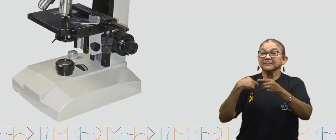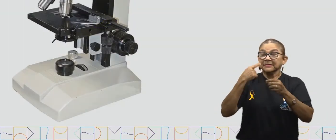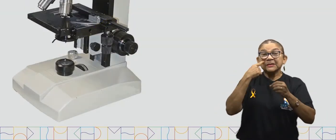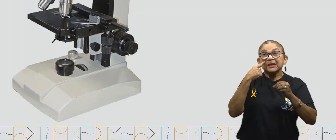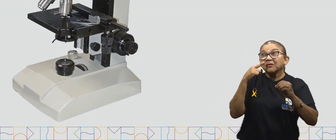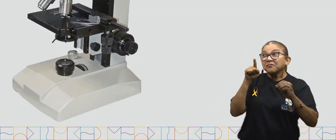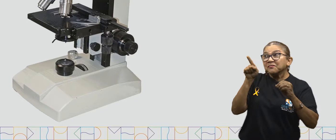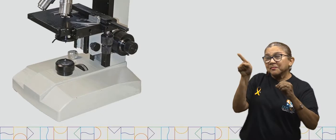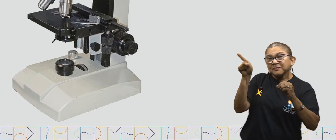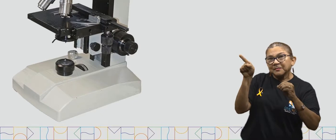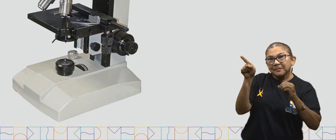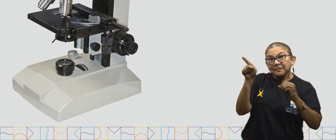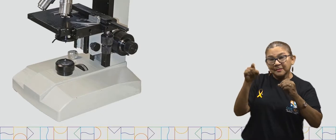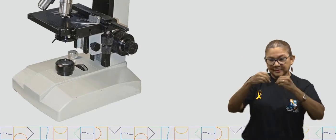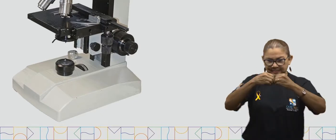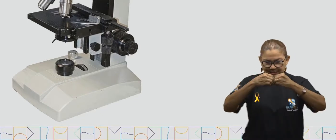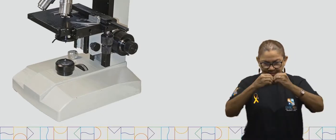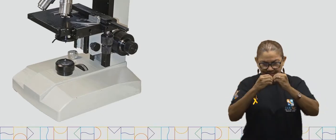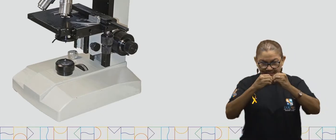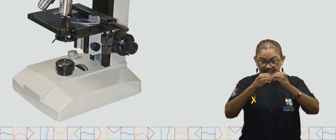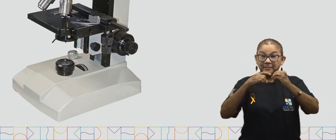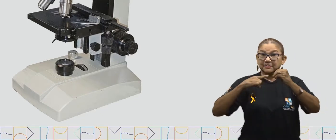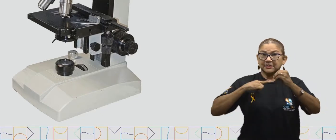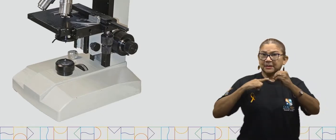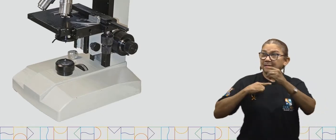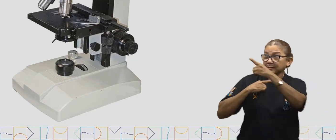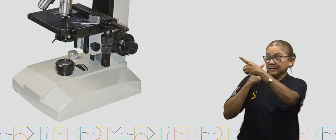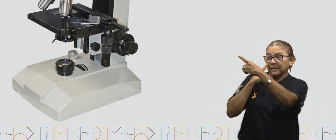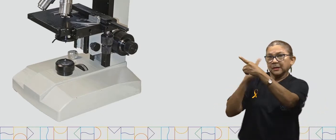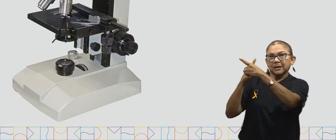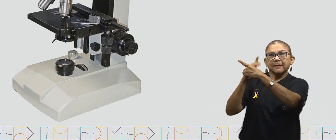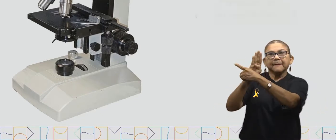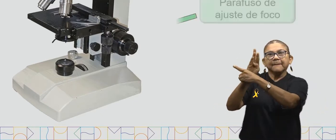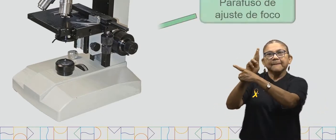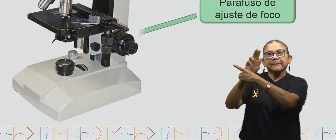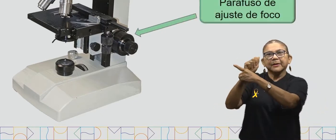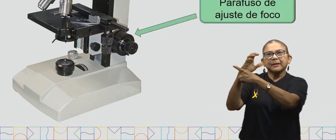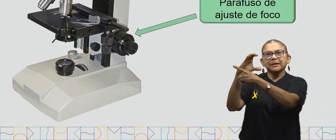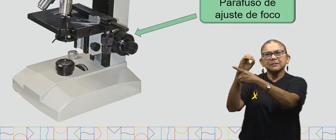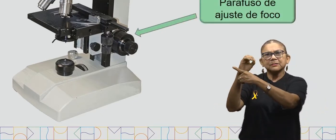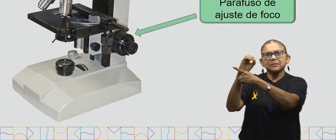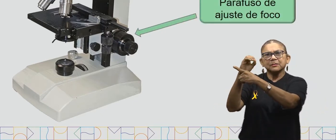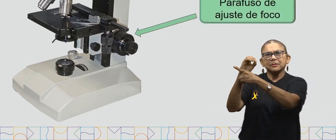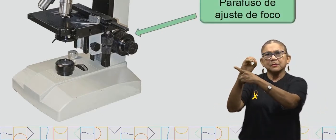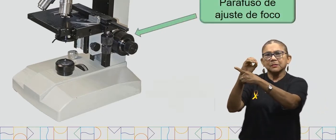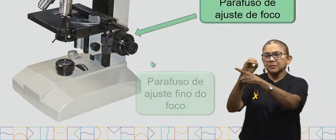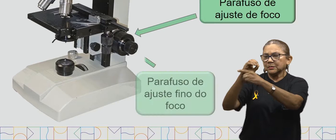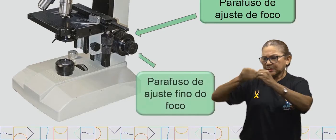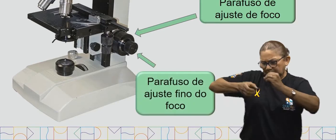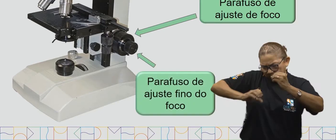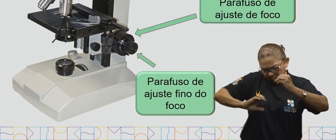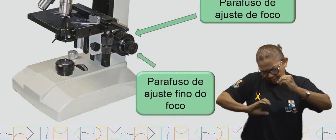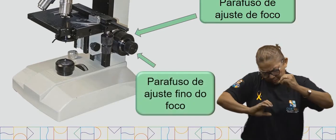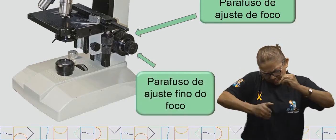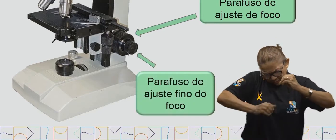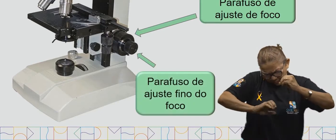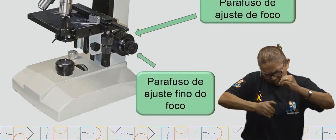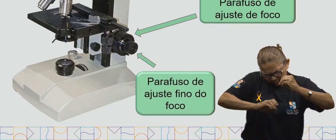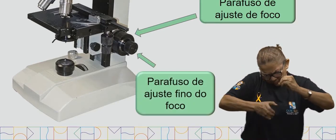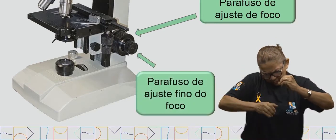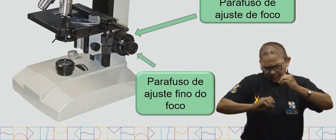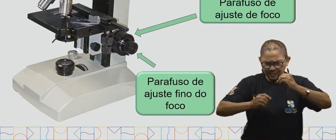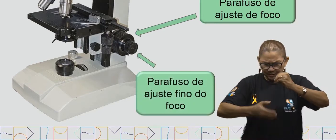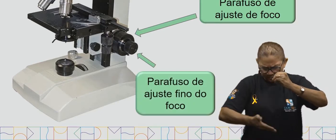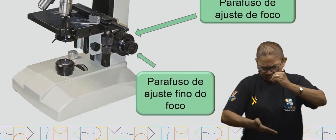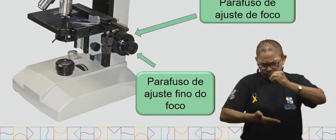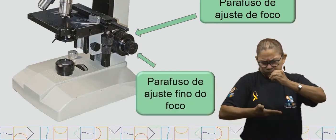microscópio possui uma estrutura chamada braço. Parafuso de ajuste do foco, parafuso de ajuste